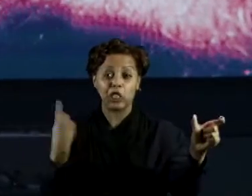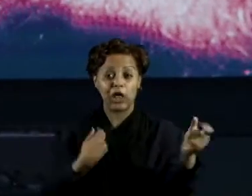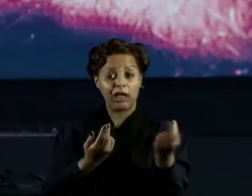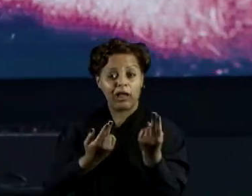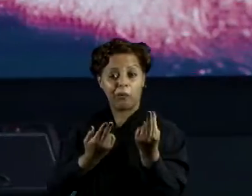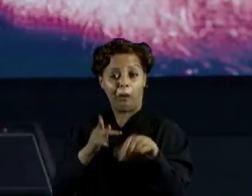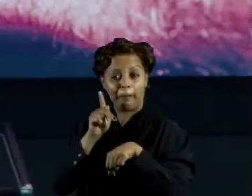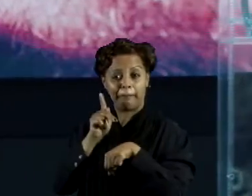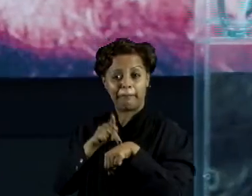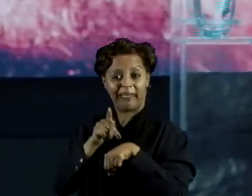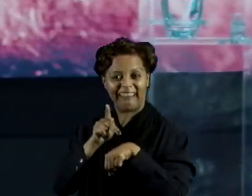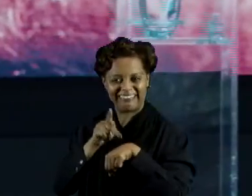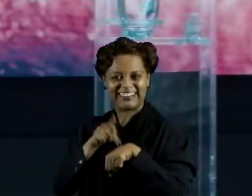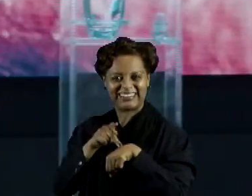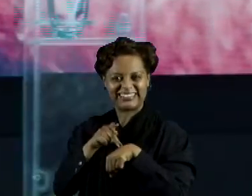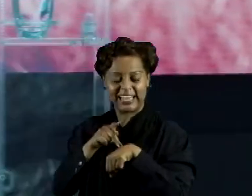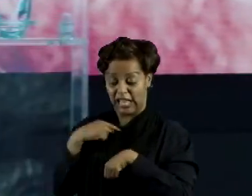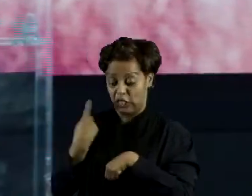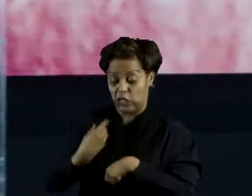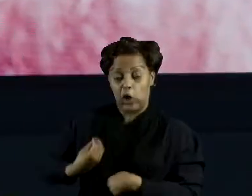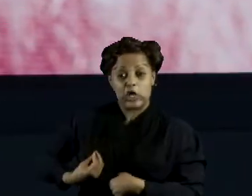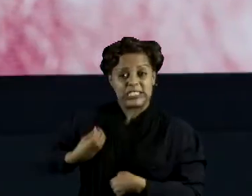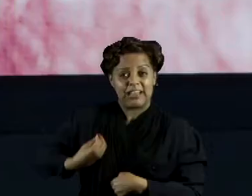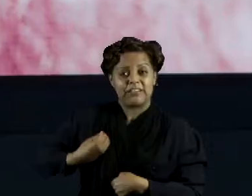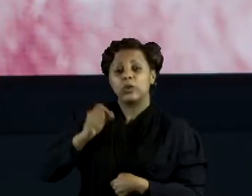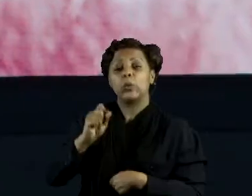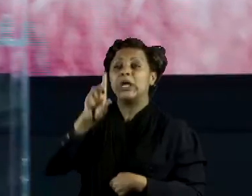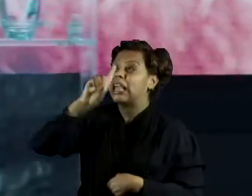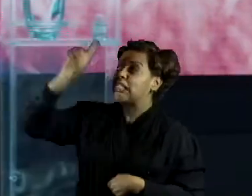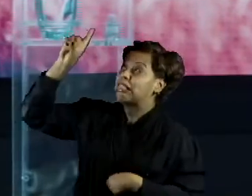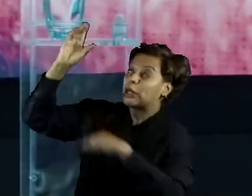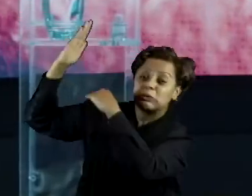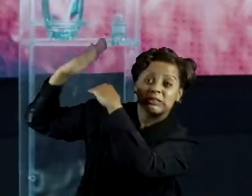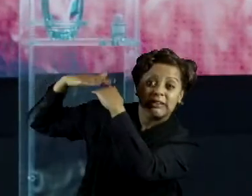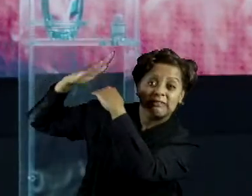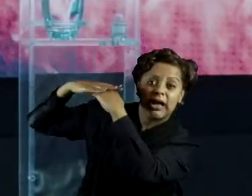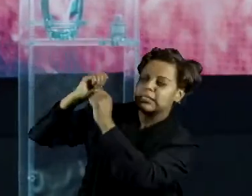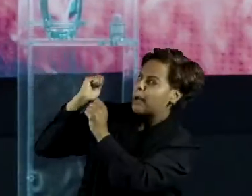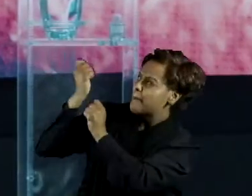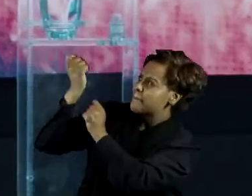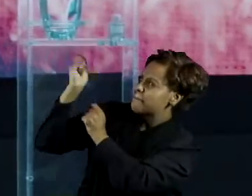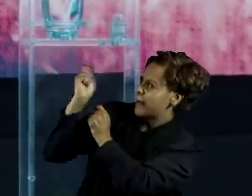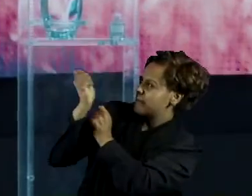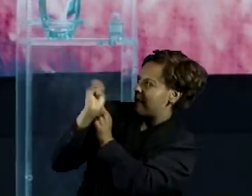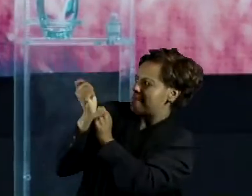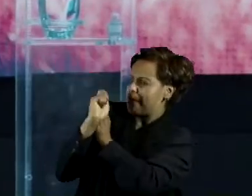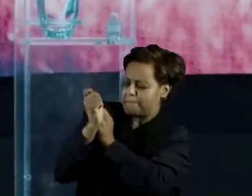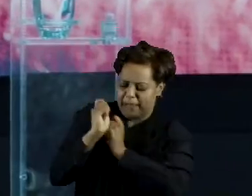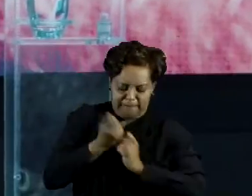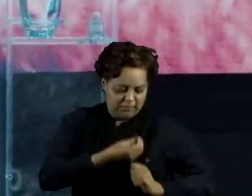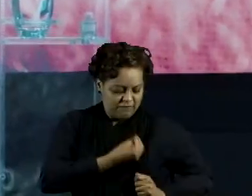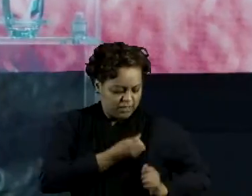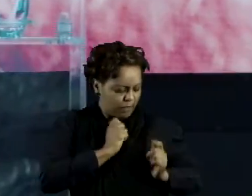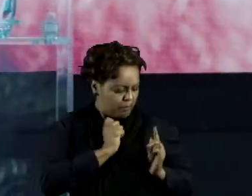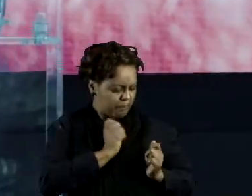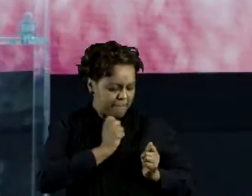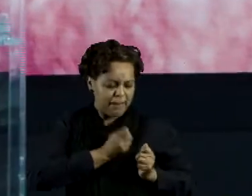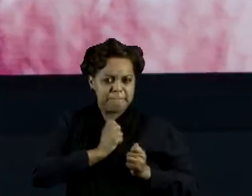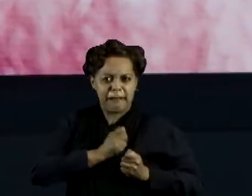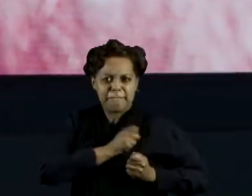E através da nossa vida, ele vai nos esculpindo para